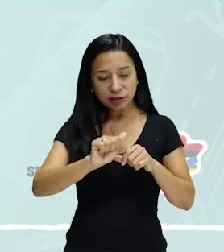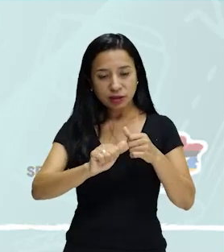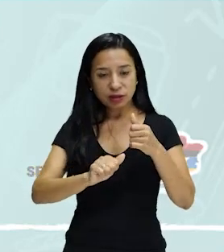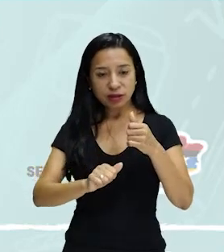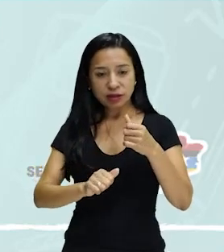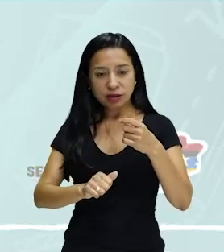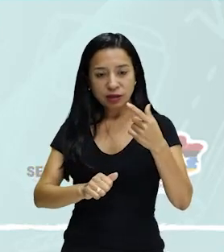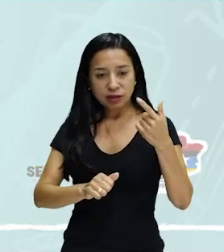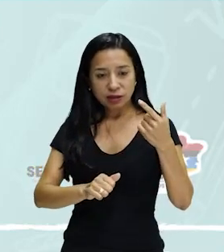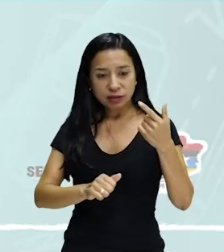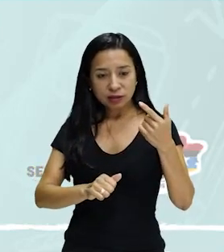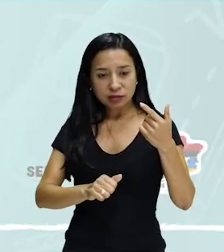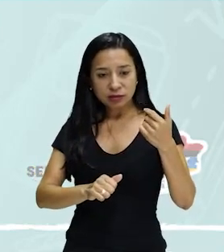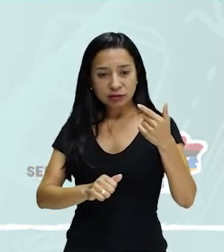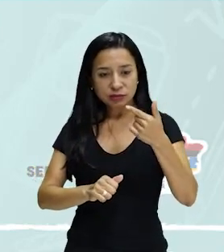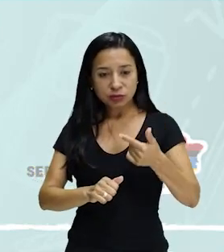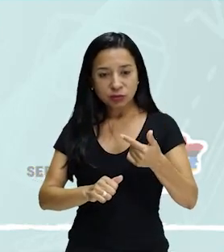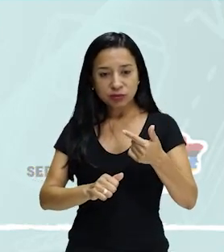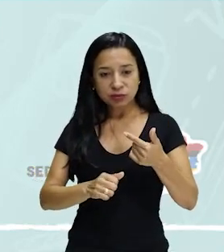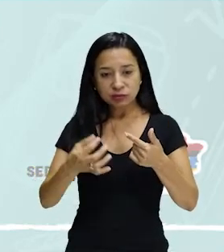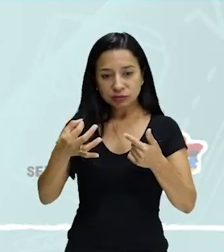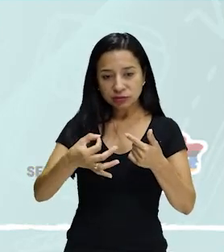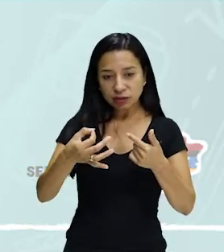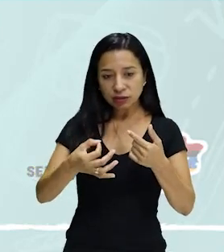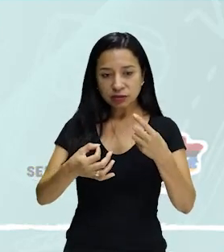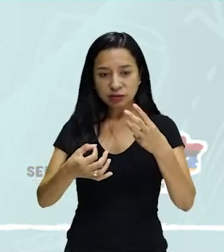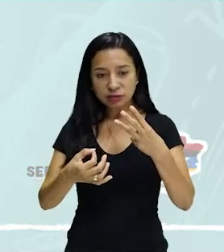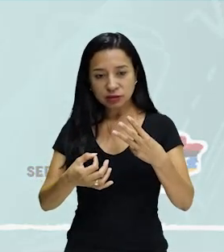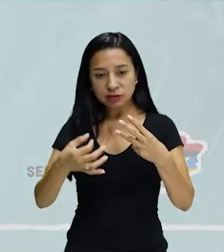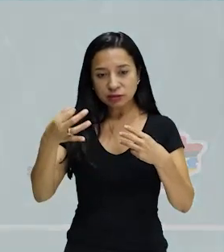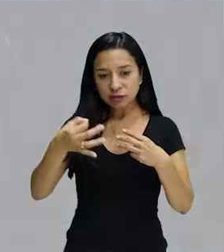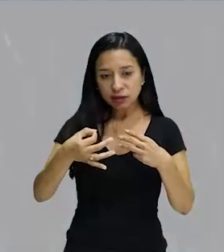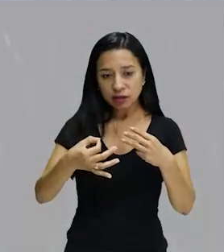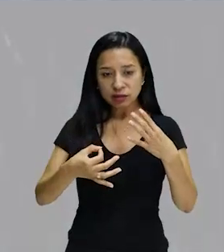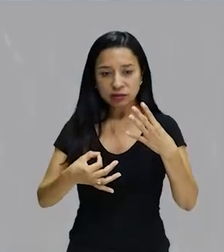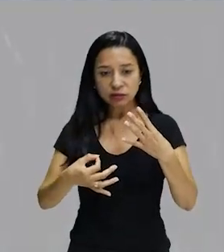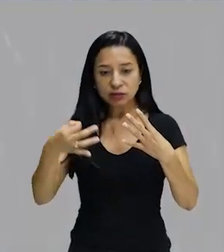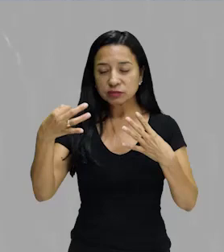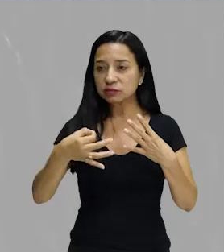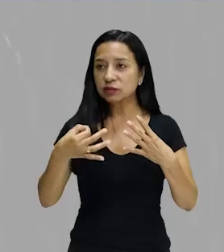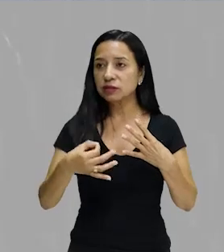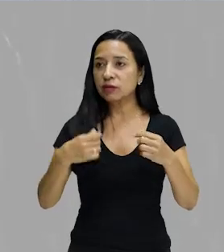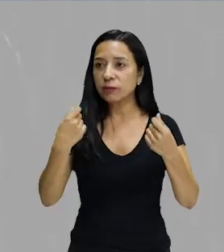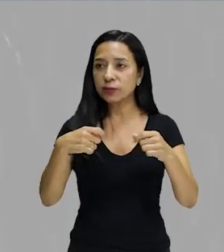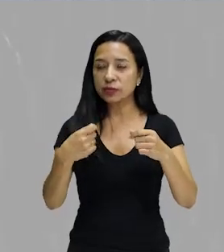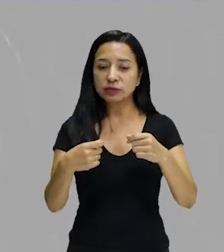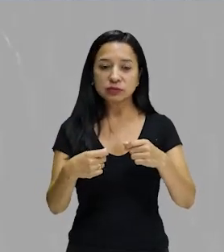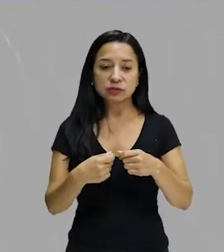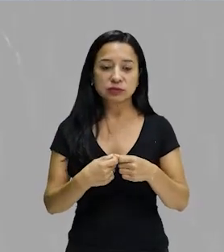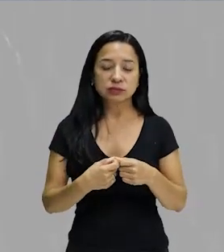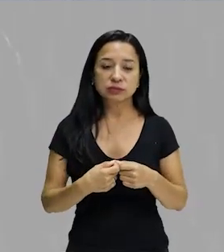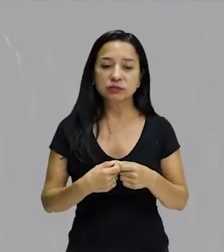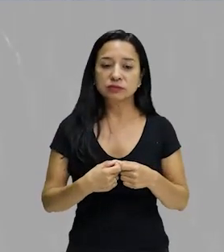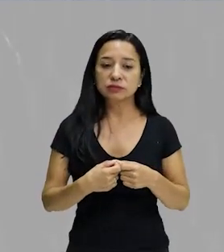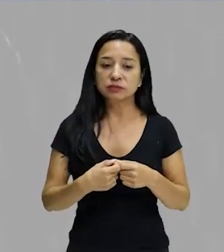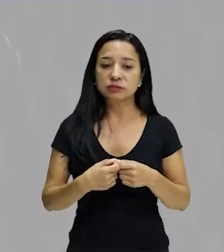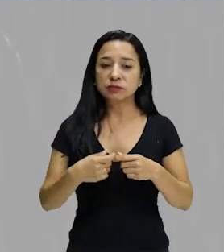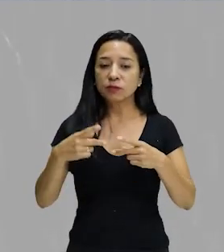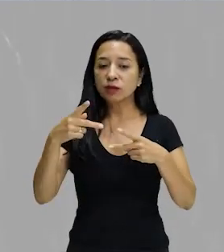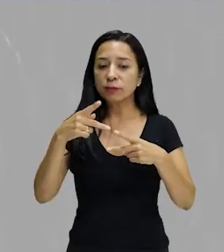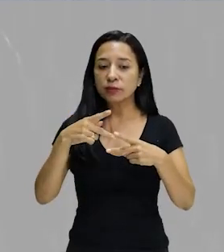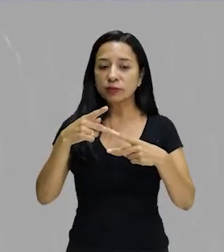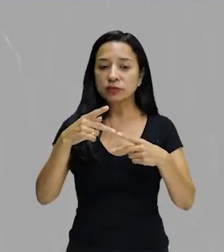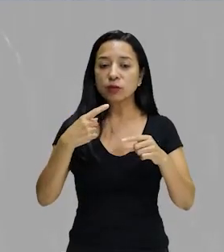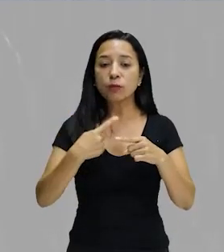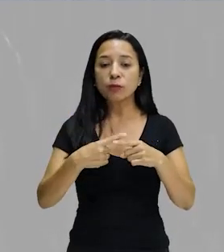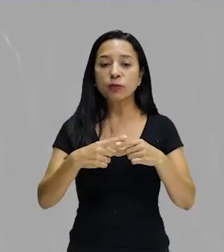a questão 3 e a 4. A letra A está errada porque visar aqui precisaria de preposição, porque é